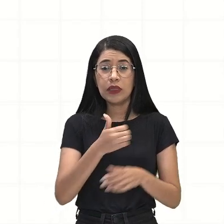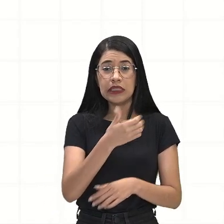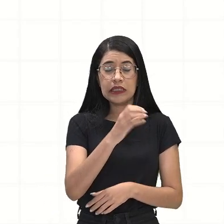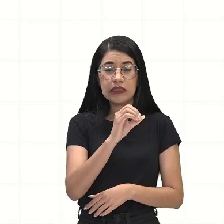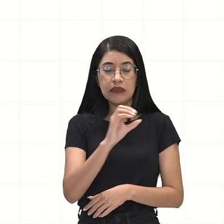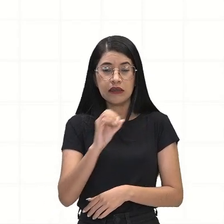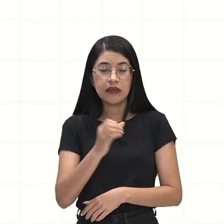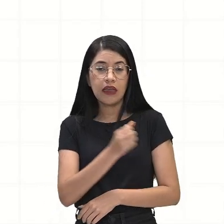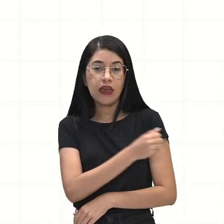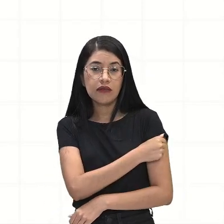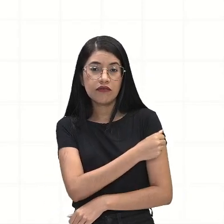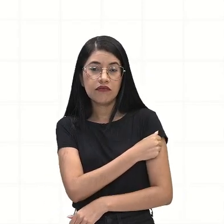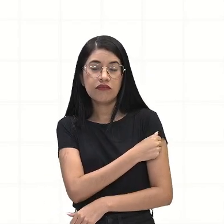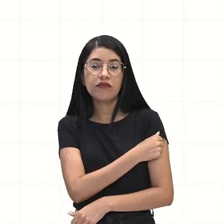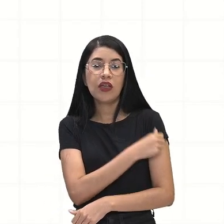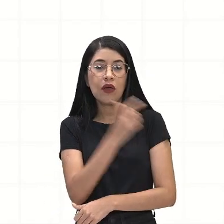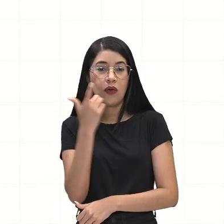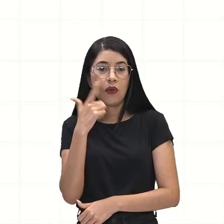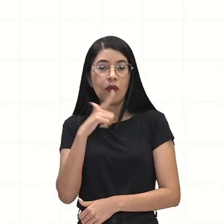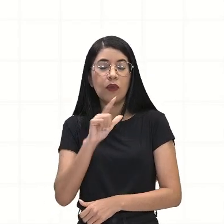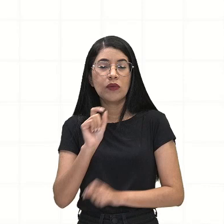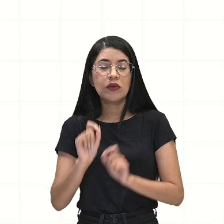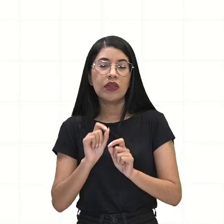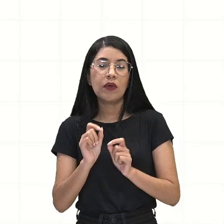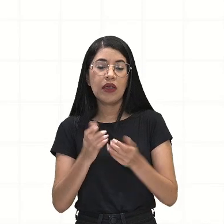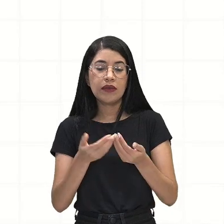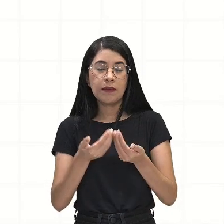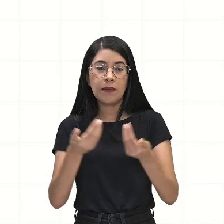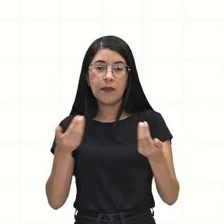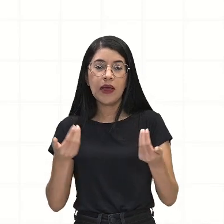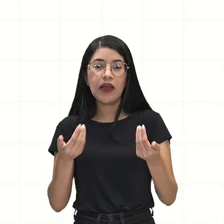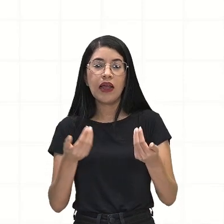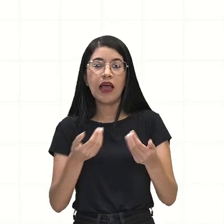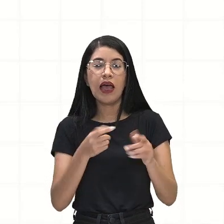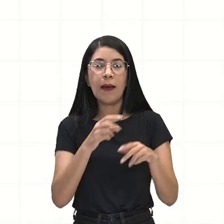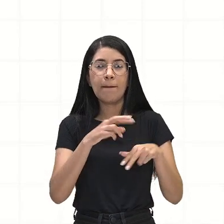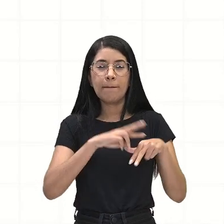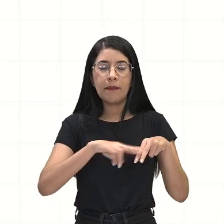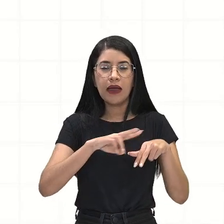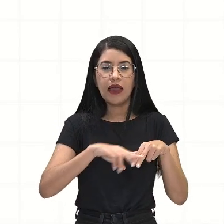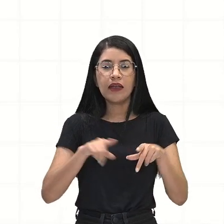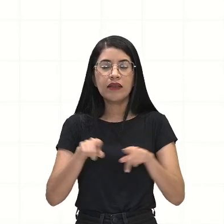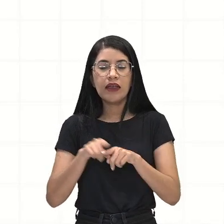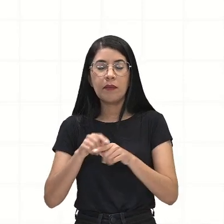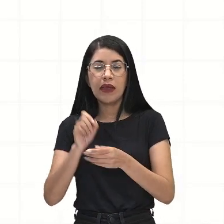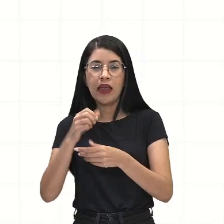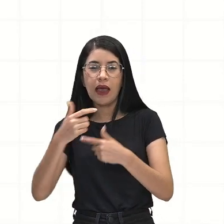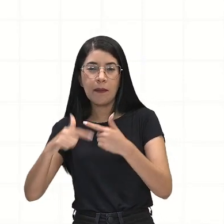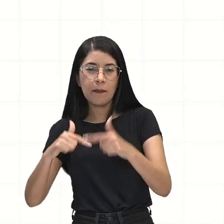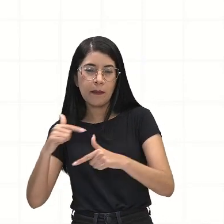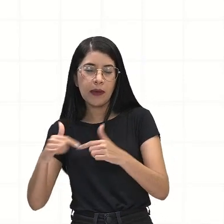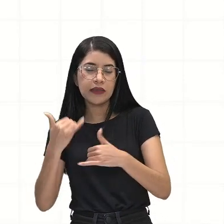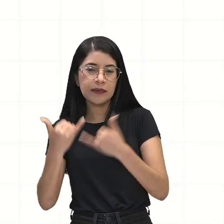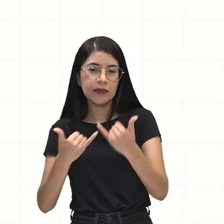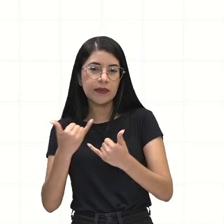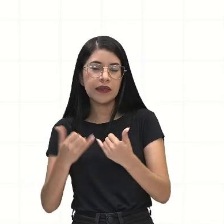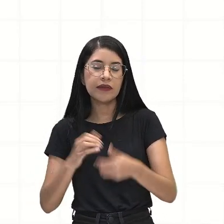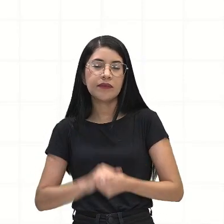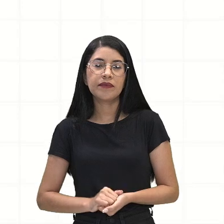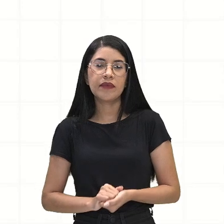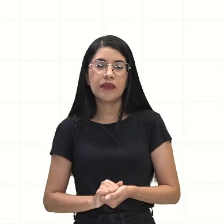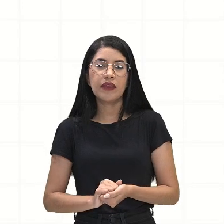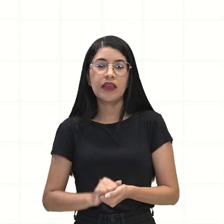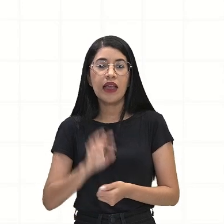alunos foi classificado quanto ao sexo e a atividade de lazer preferida, obtendo-se a distribuição dada na